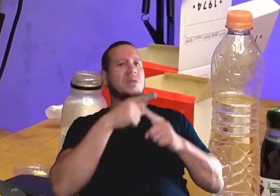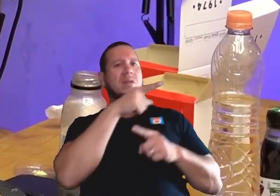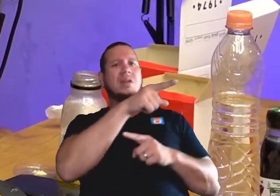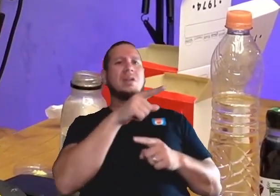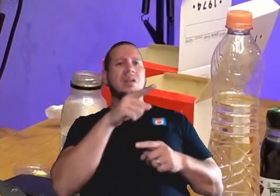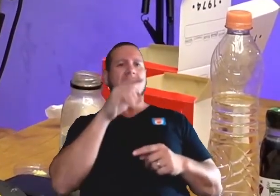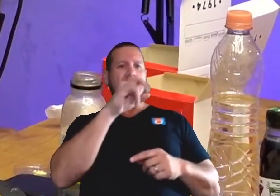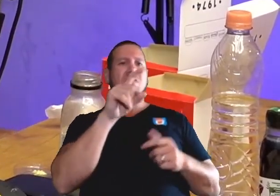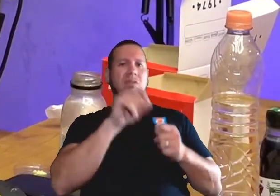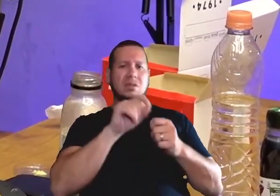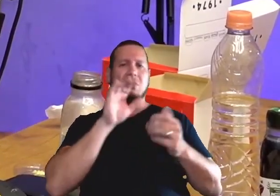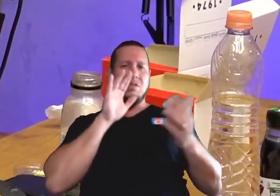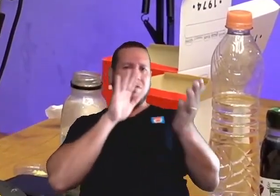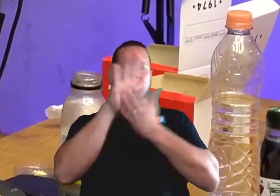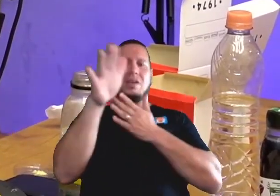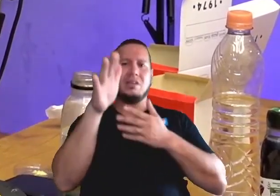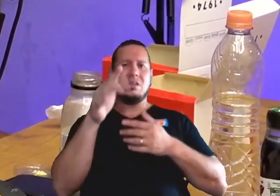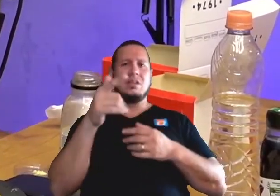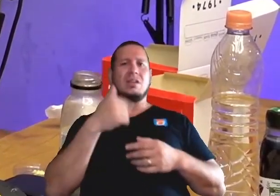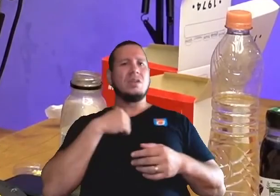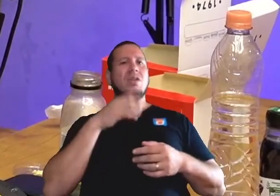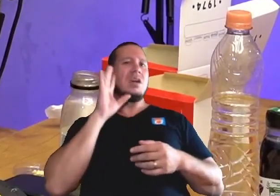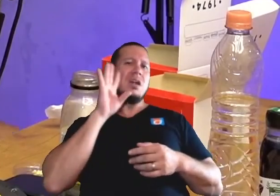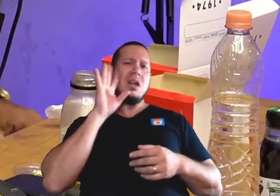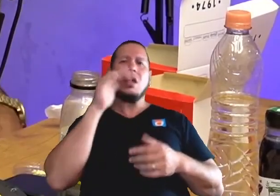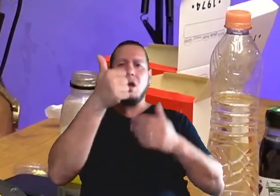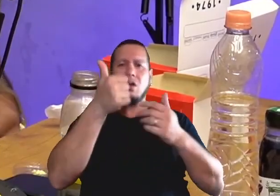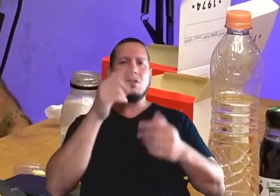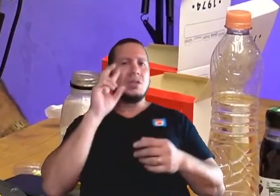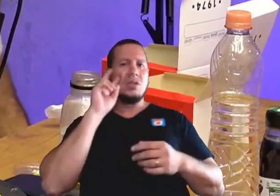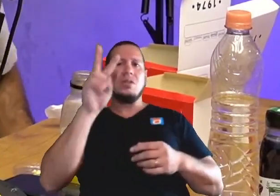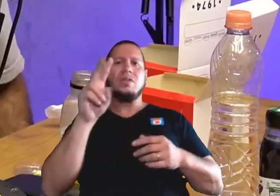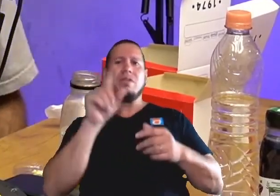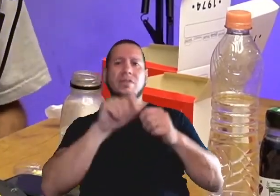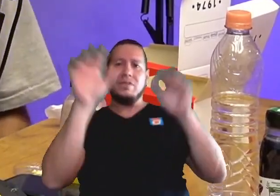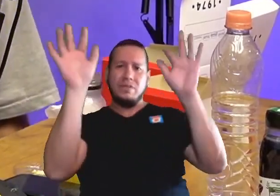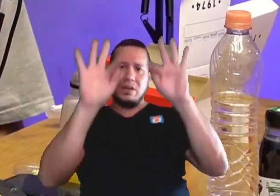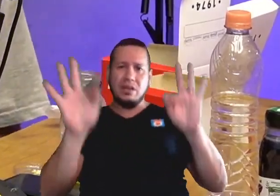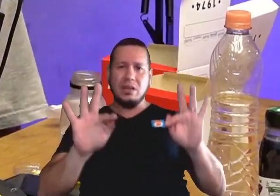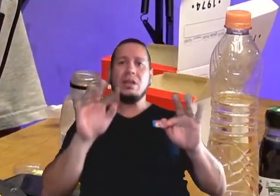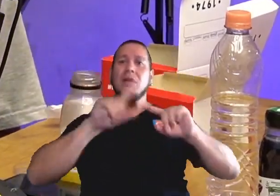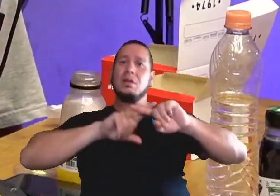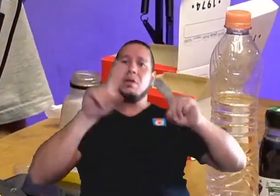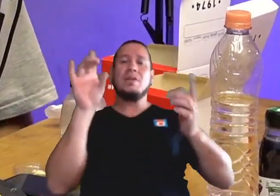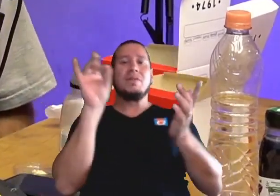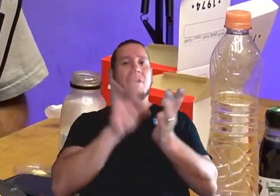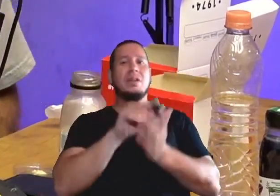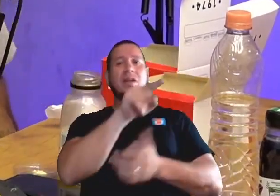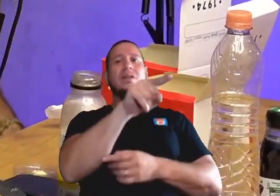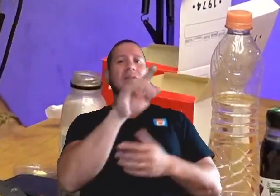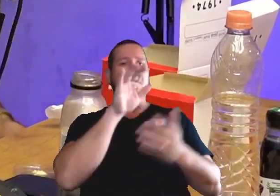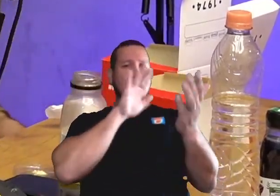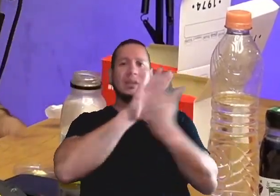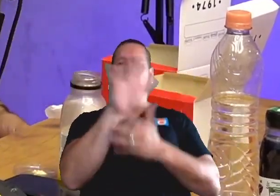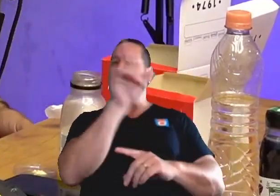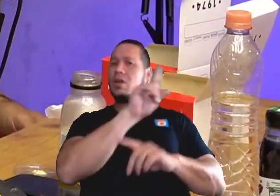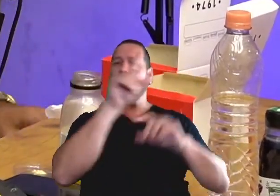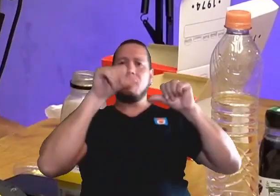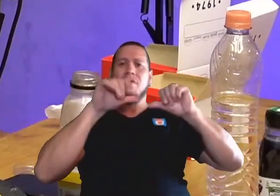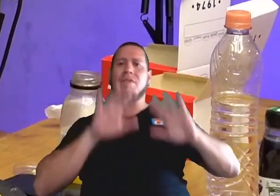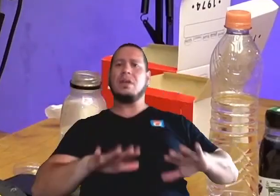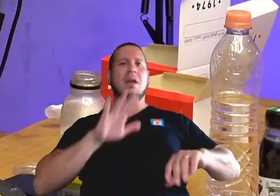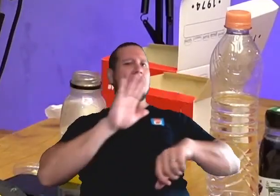porque se você tivesse ido eu fui eu ia achar da hora porque eu tô vendo vocês feliz eu quero dizer seis feliz mas você não ir